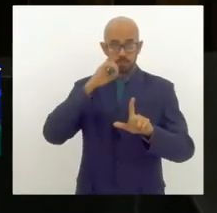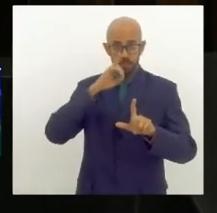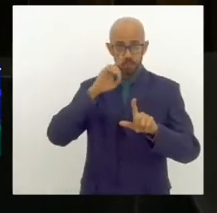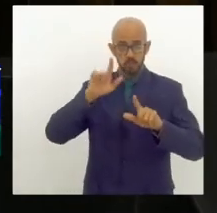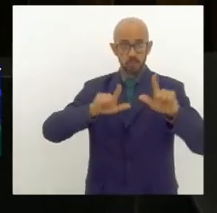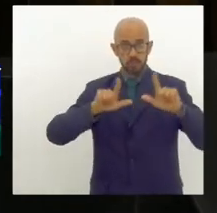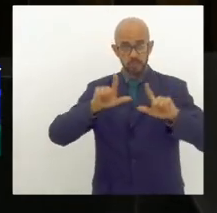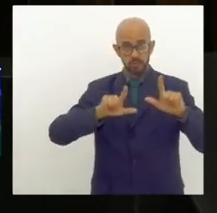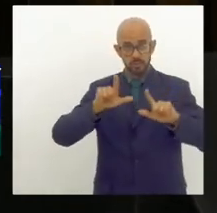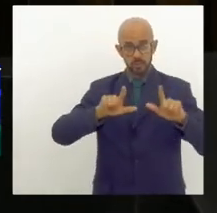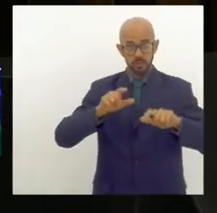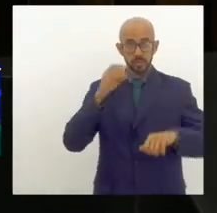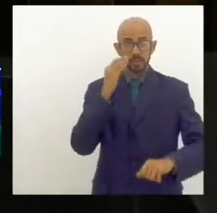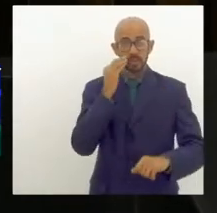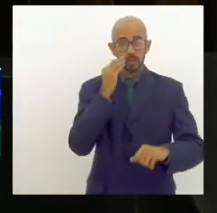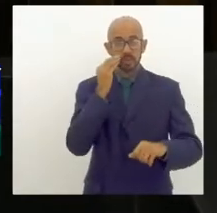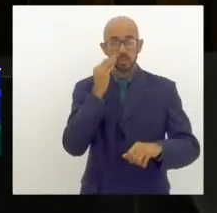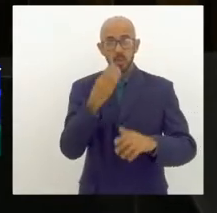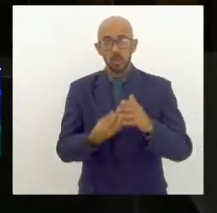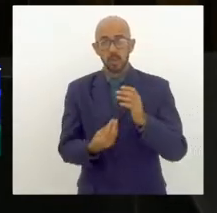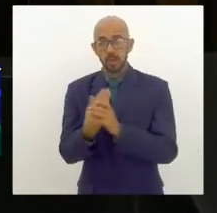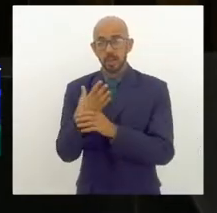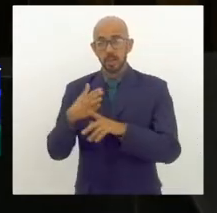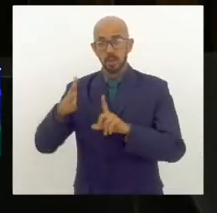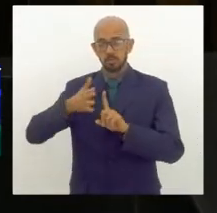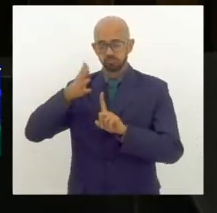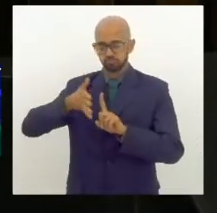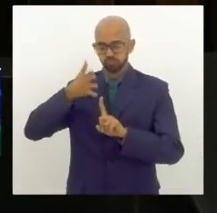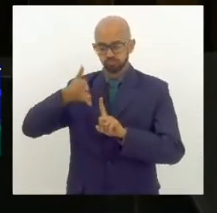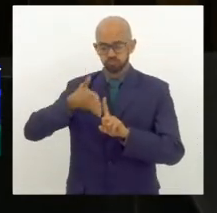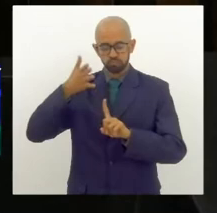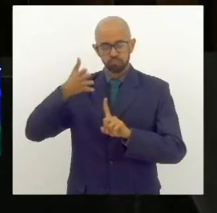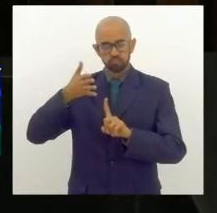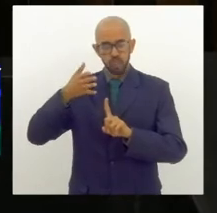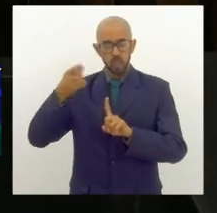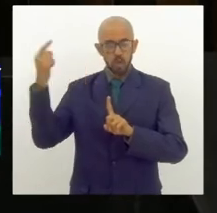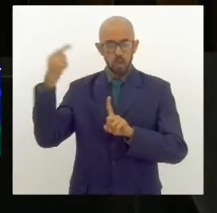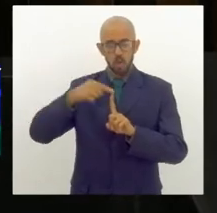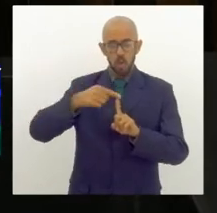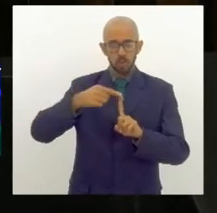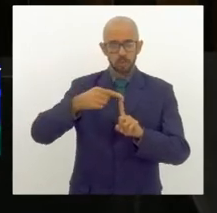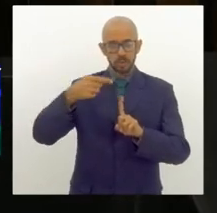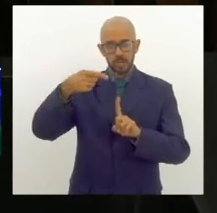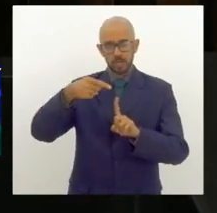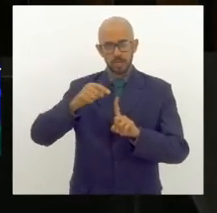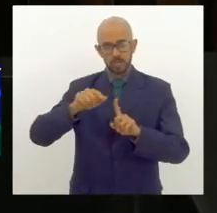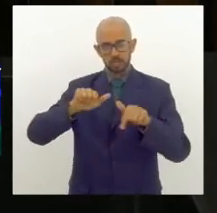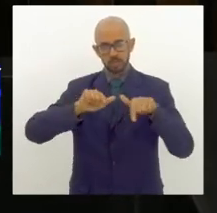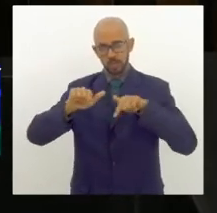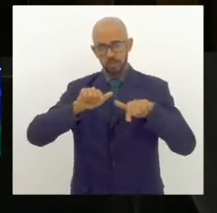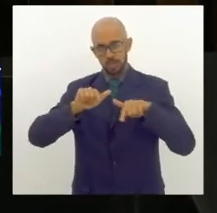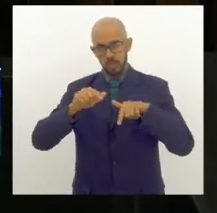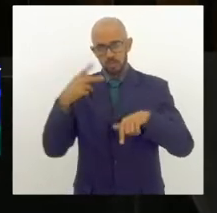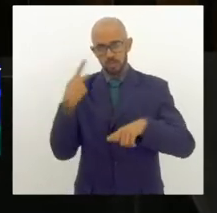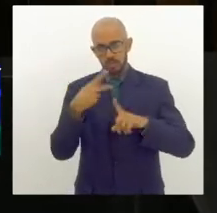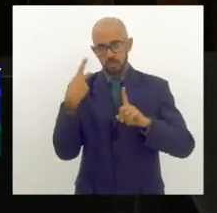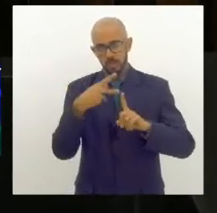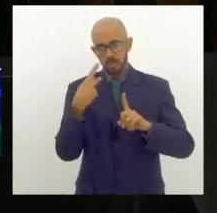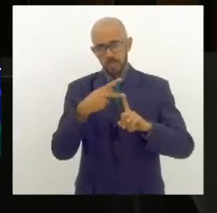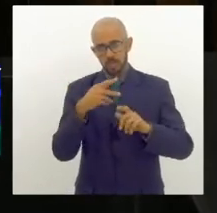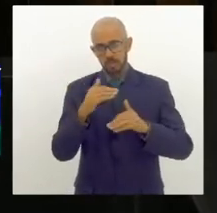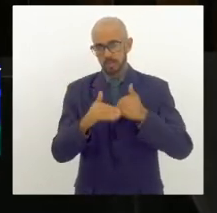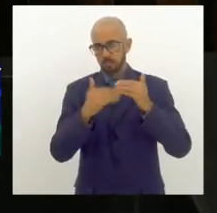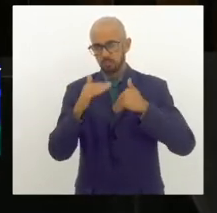de todas as formas, criar uma narrativa vil para denegrir o trabalho tão